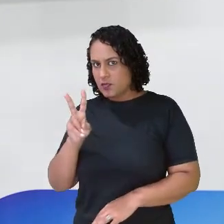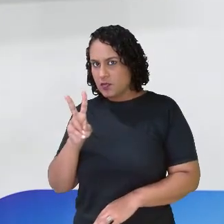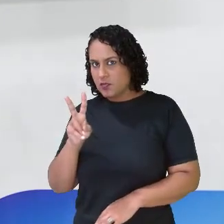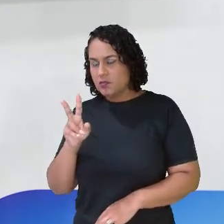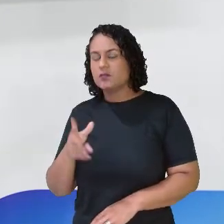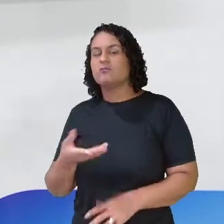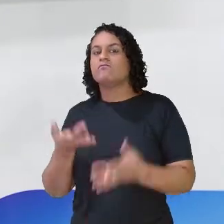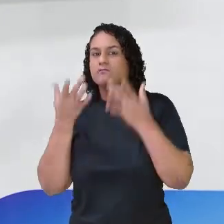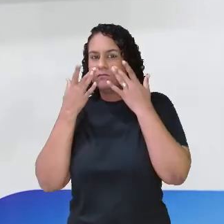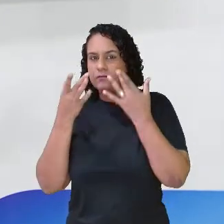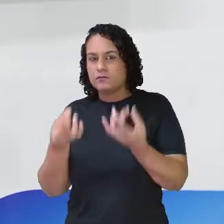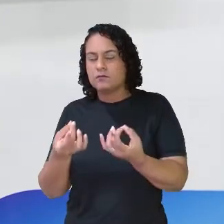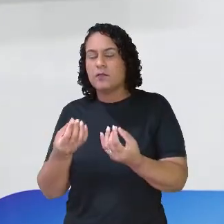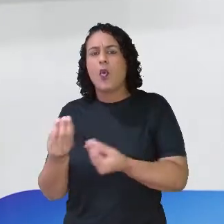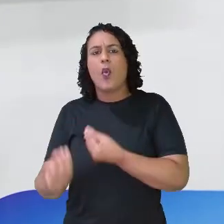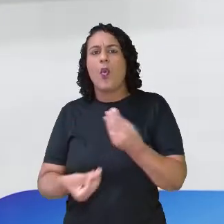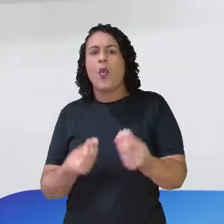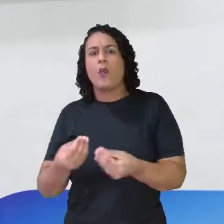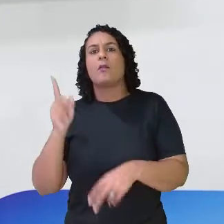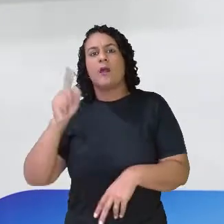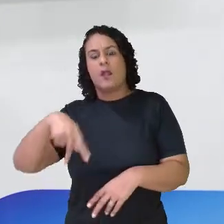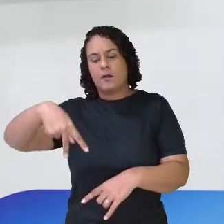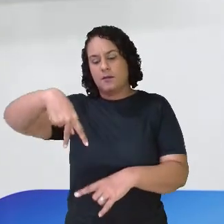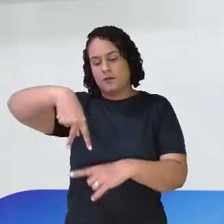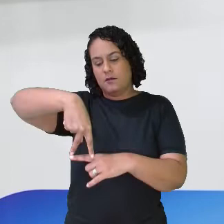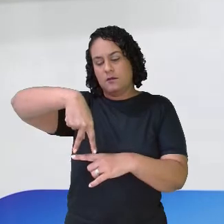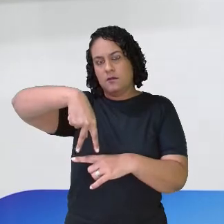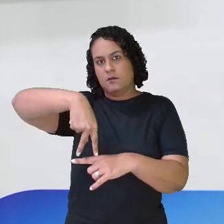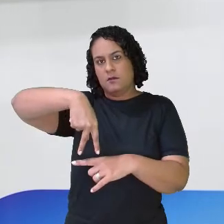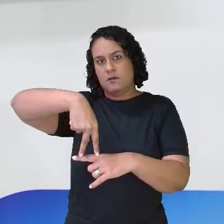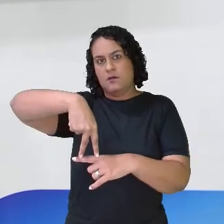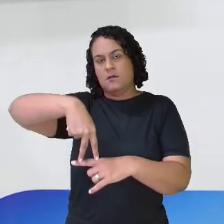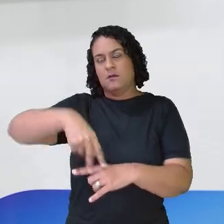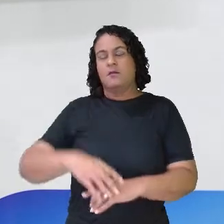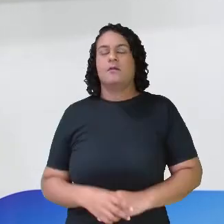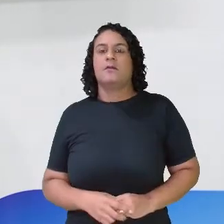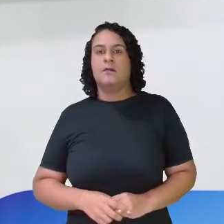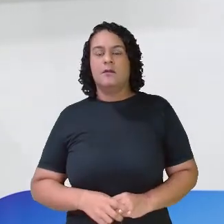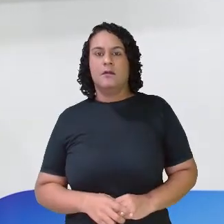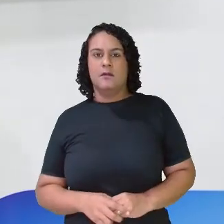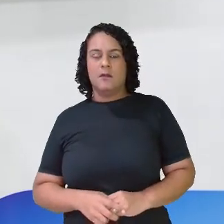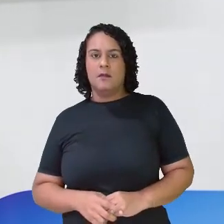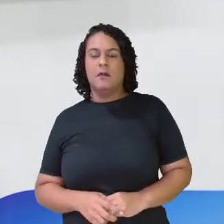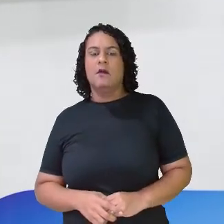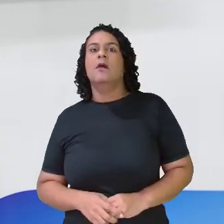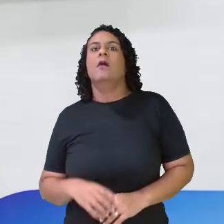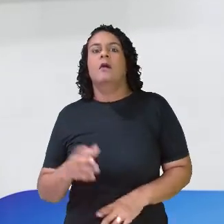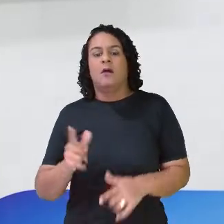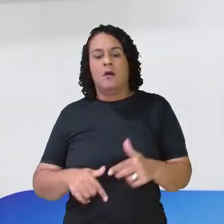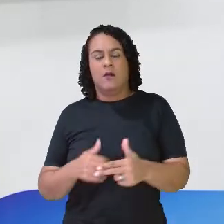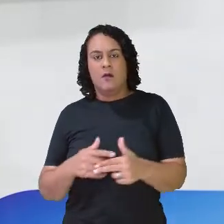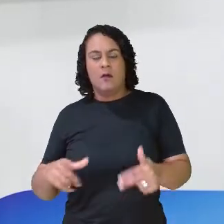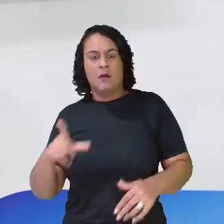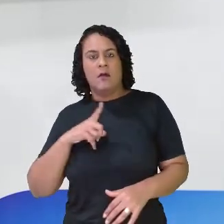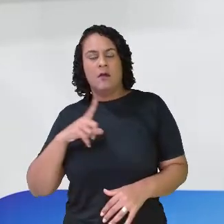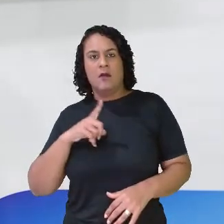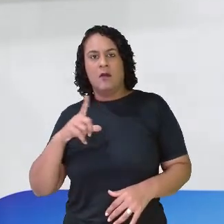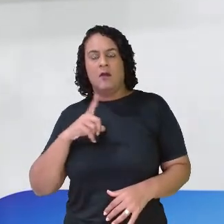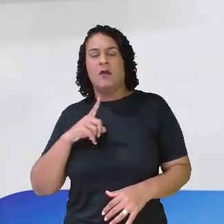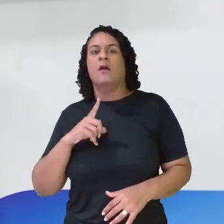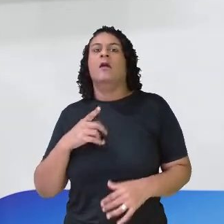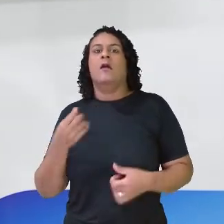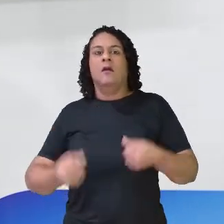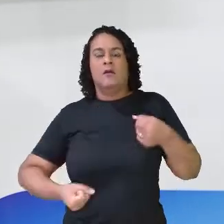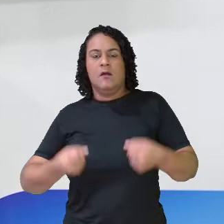dela? Formato triangular. Um equipamento que tem no carro, que a